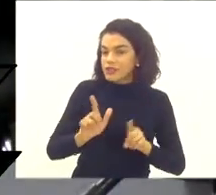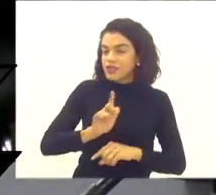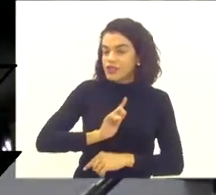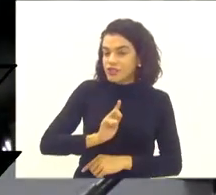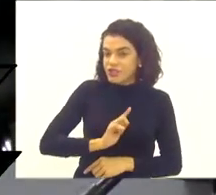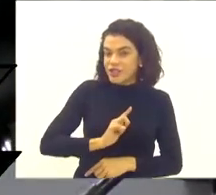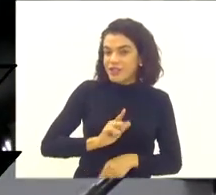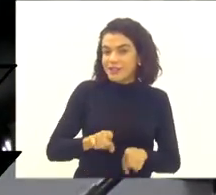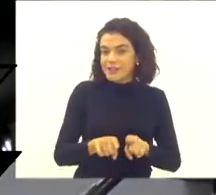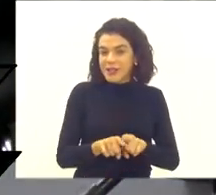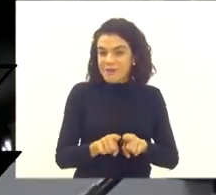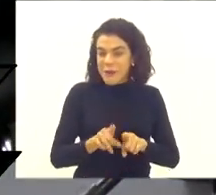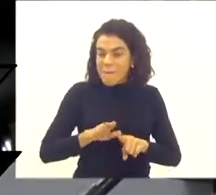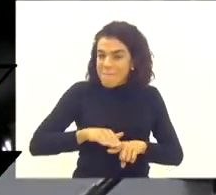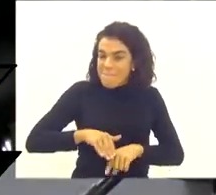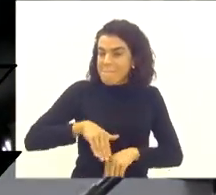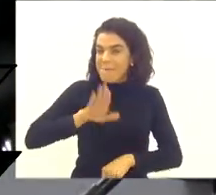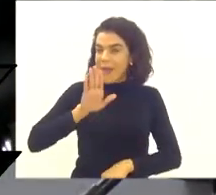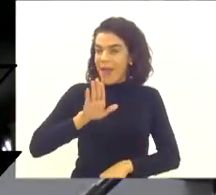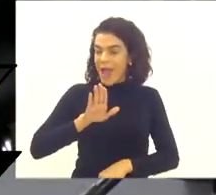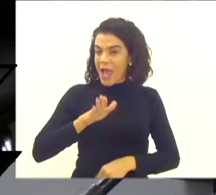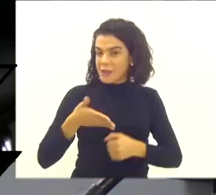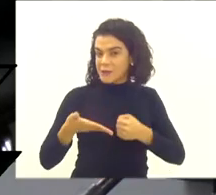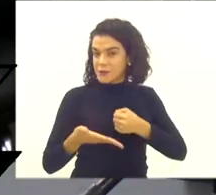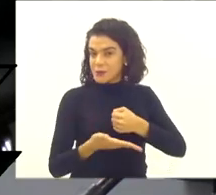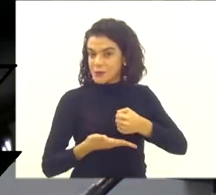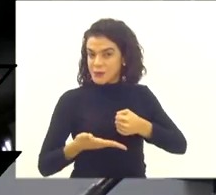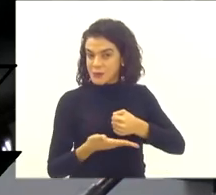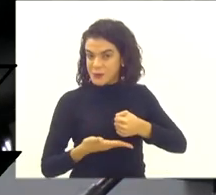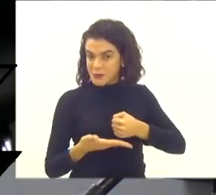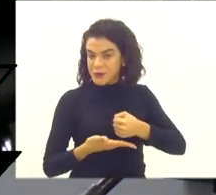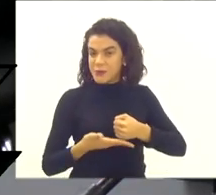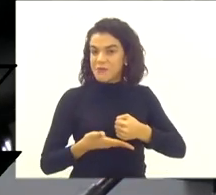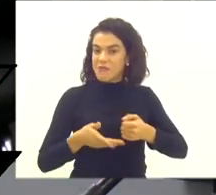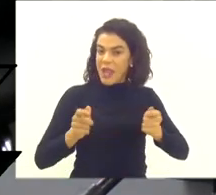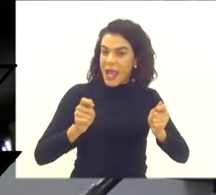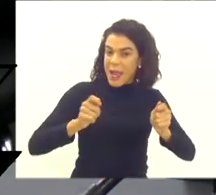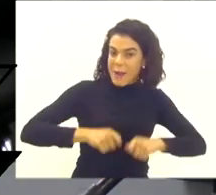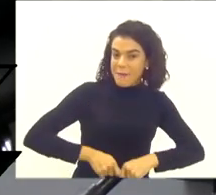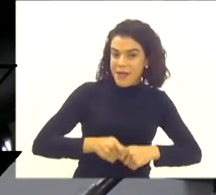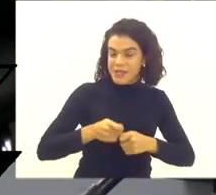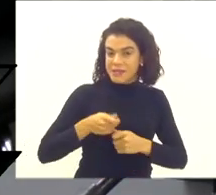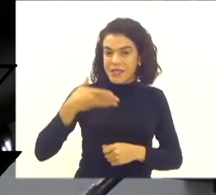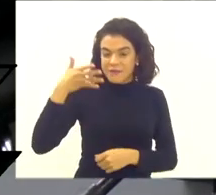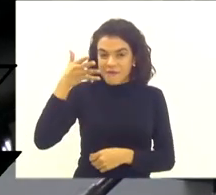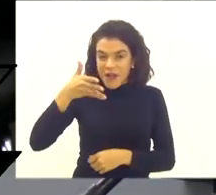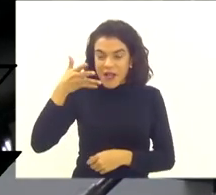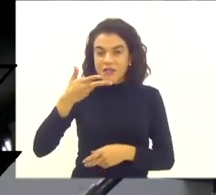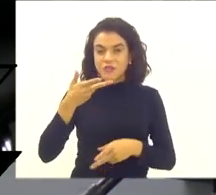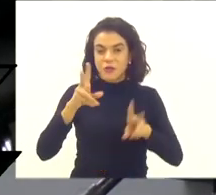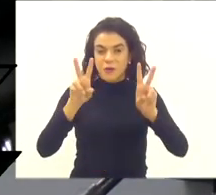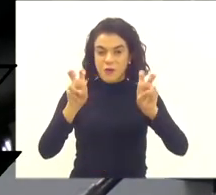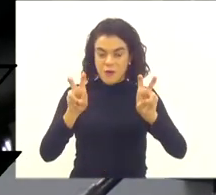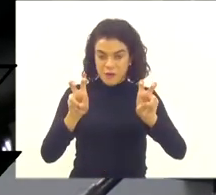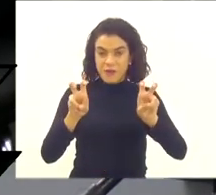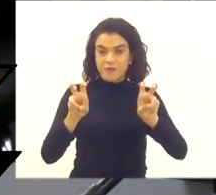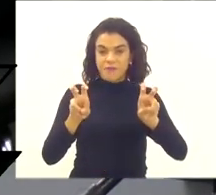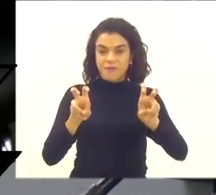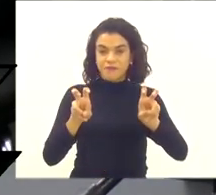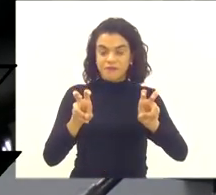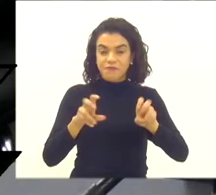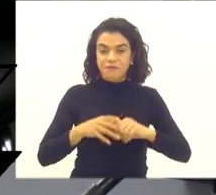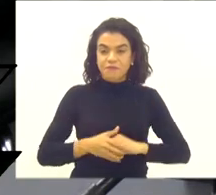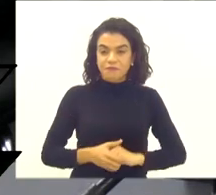mais respaldo né e condições de falar sobre sobre esse tema